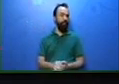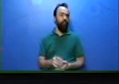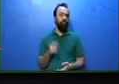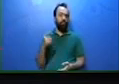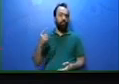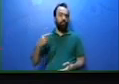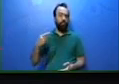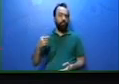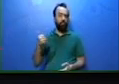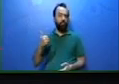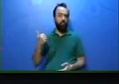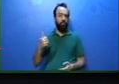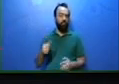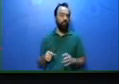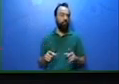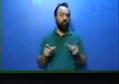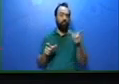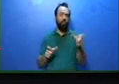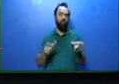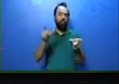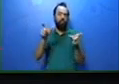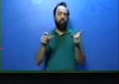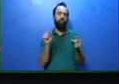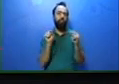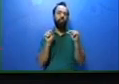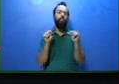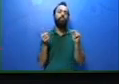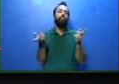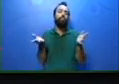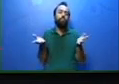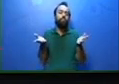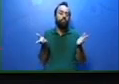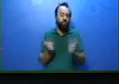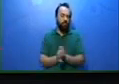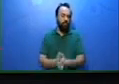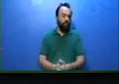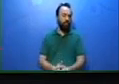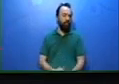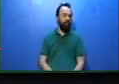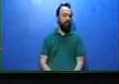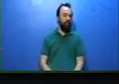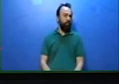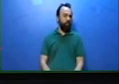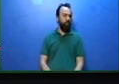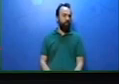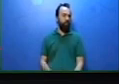1. Quem são os personagens? Quem são os personagens que está aparecendo na tirinha?